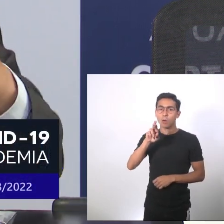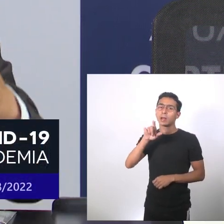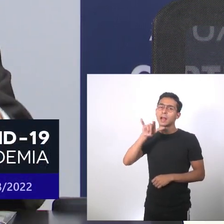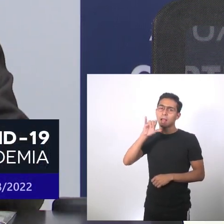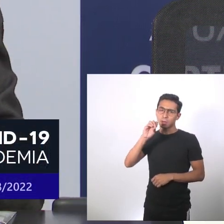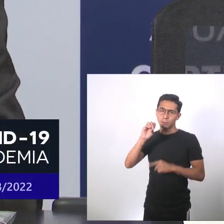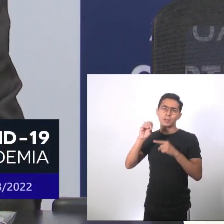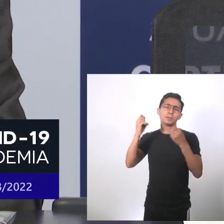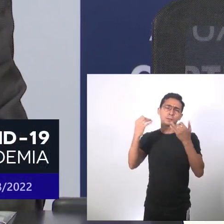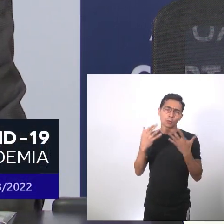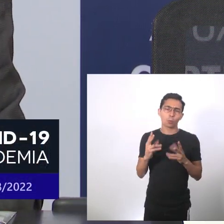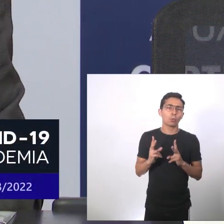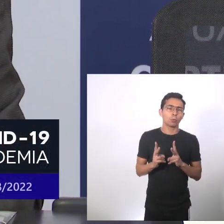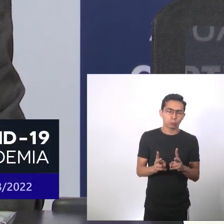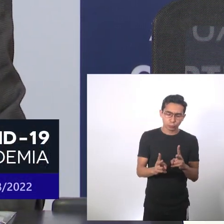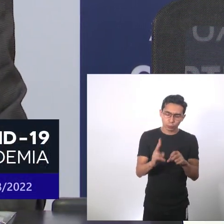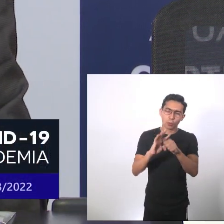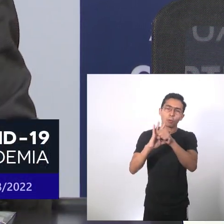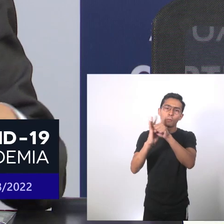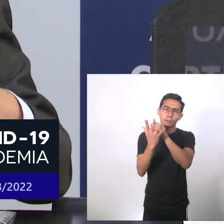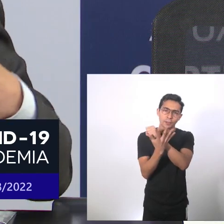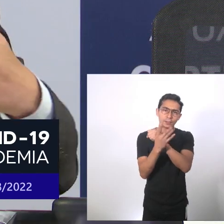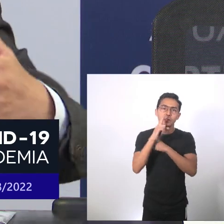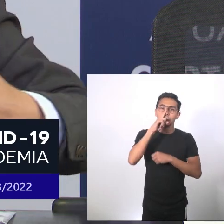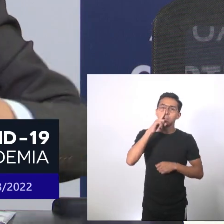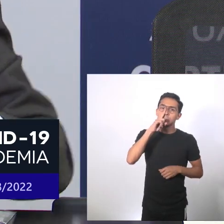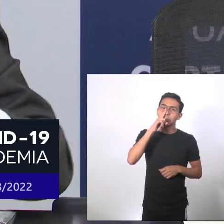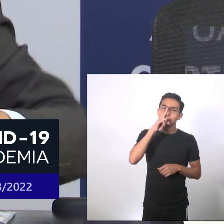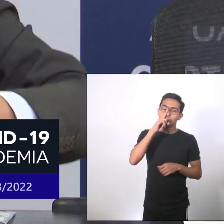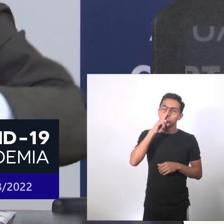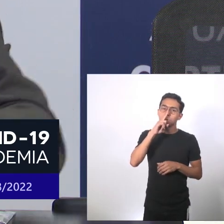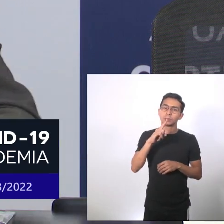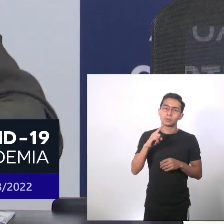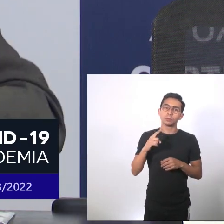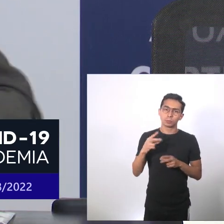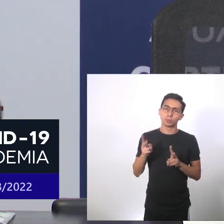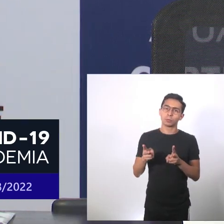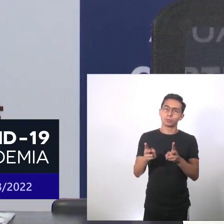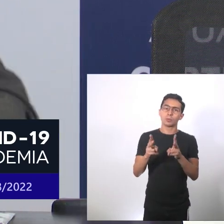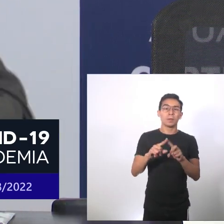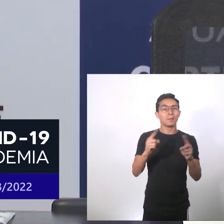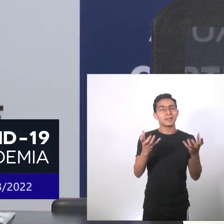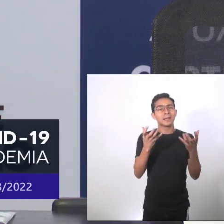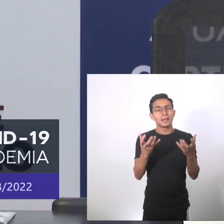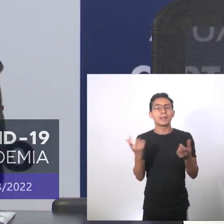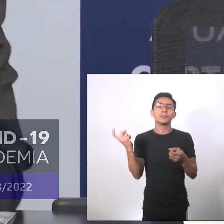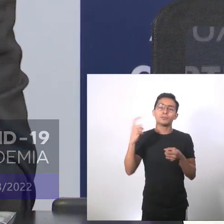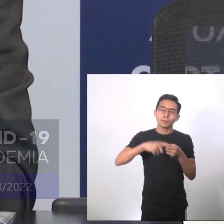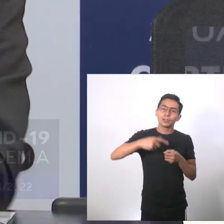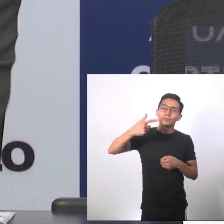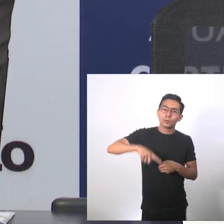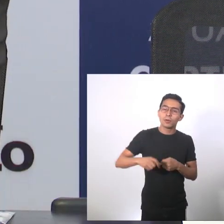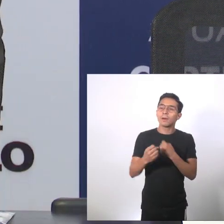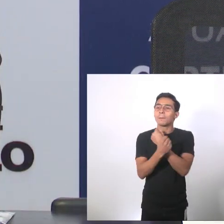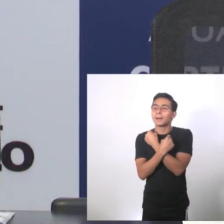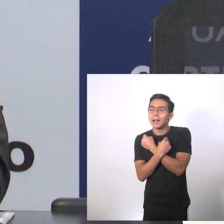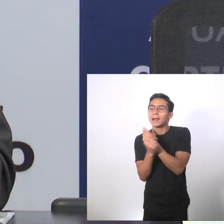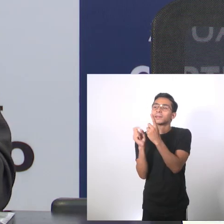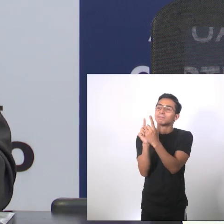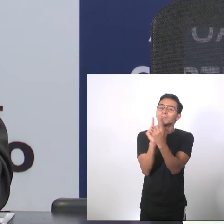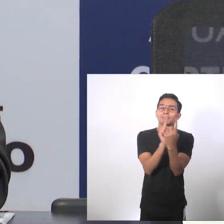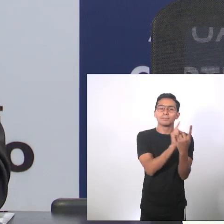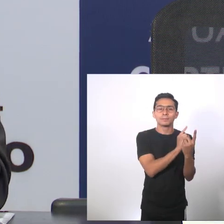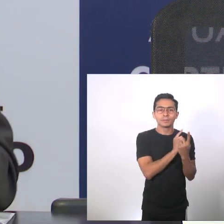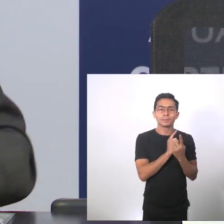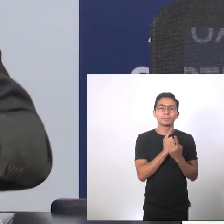ainda convivemos um pouco com ela. Mas já estávamos querendo voltar a abraçar, a estar mais perto, a acolher, e isso na educação